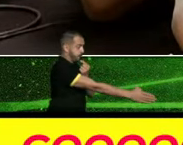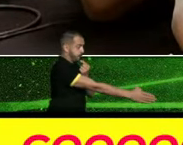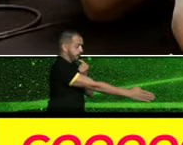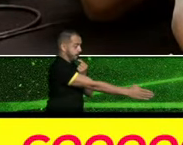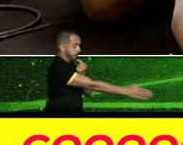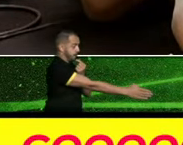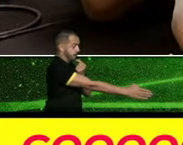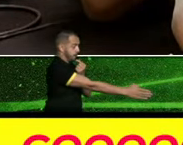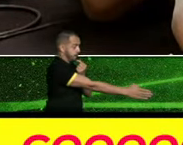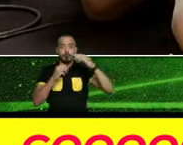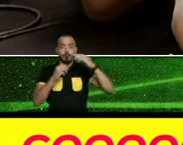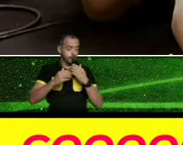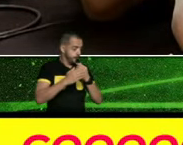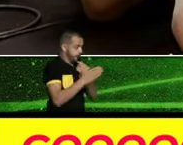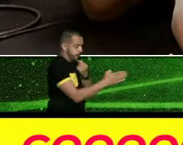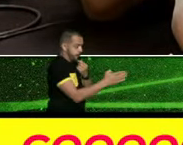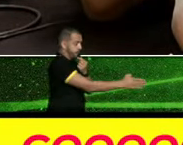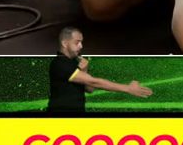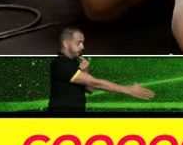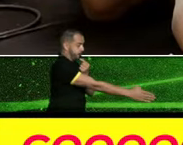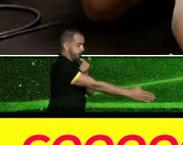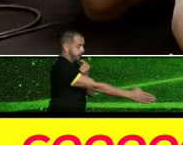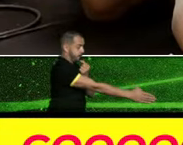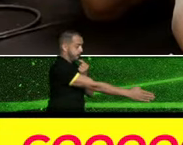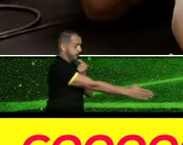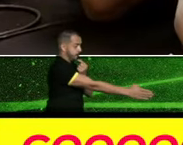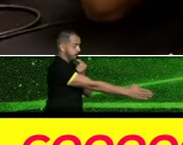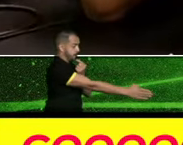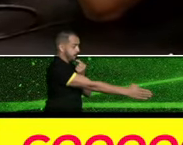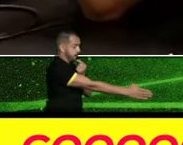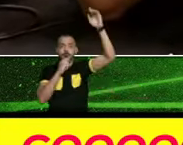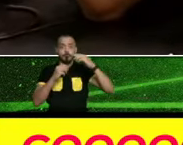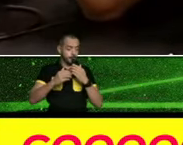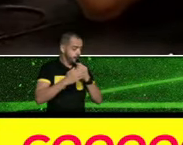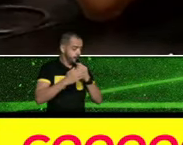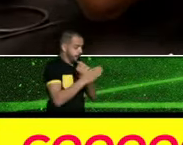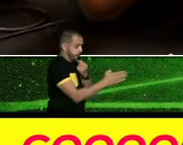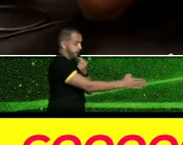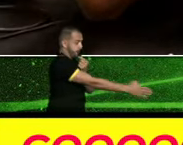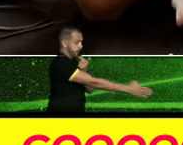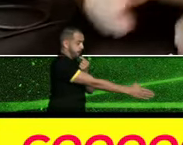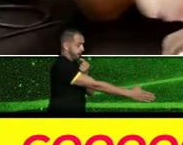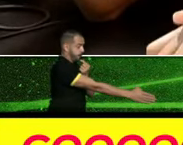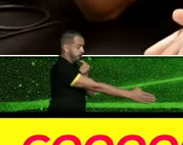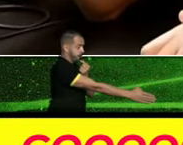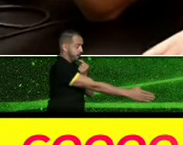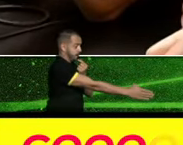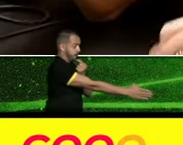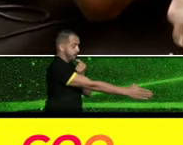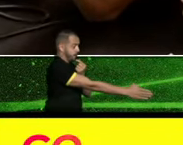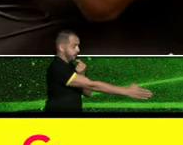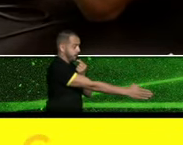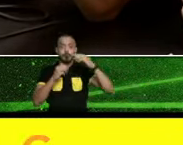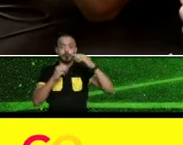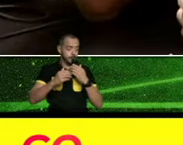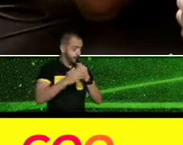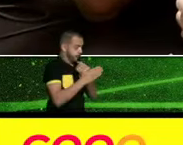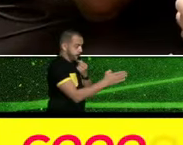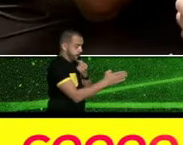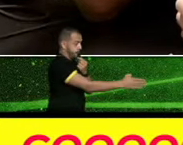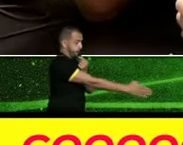crir zerão cabuloso Vital Vital vital são